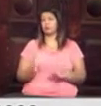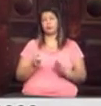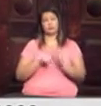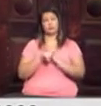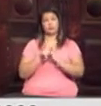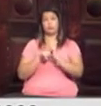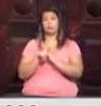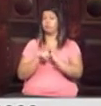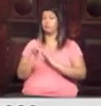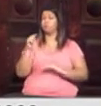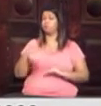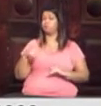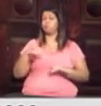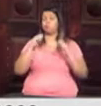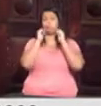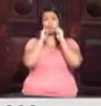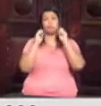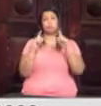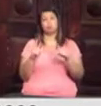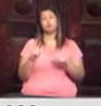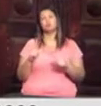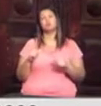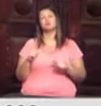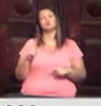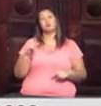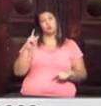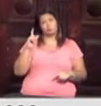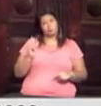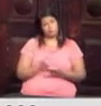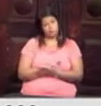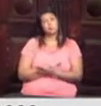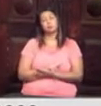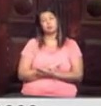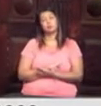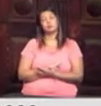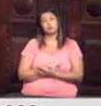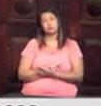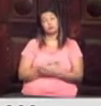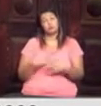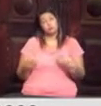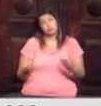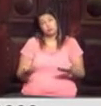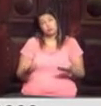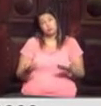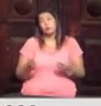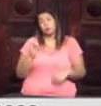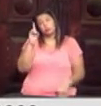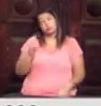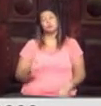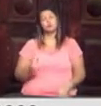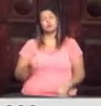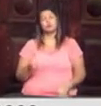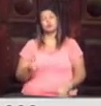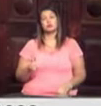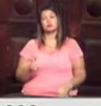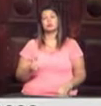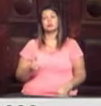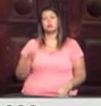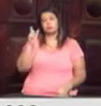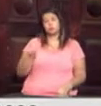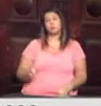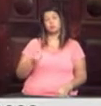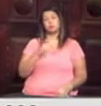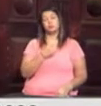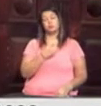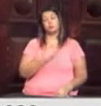analisarmos nessa Assembleia Legislativa a possibilidade ou o direito do atual